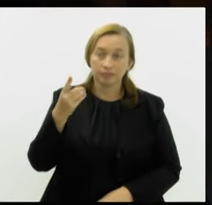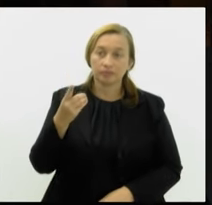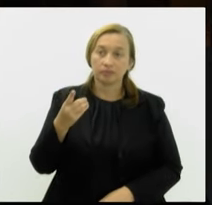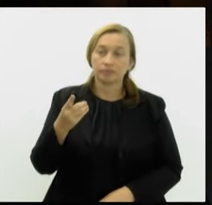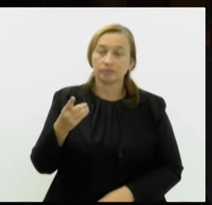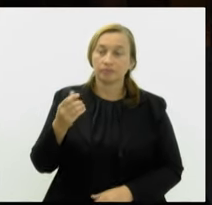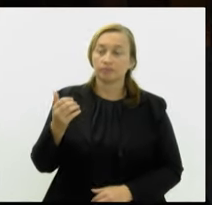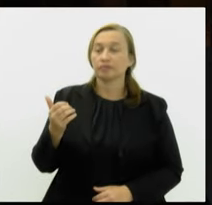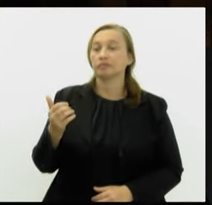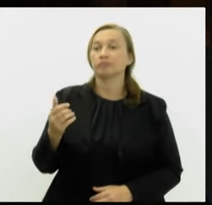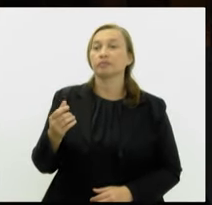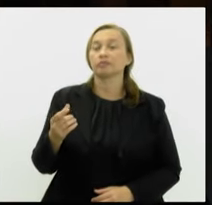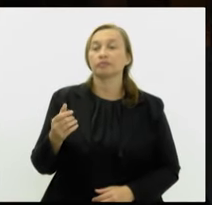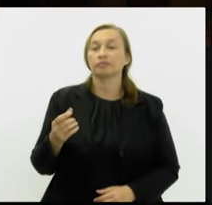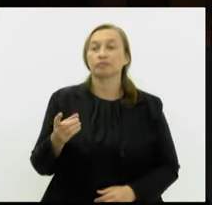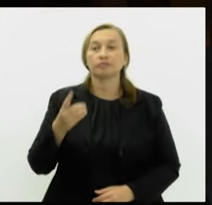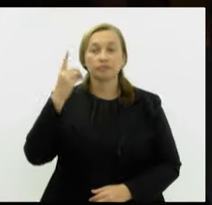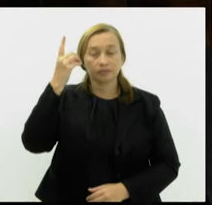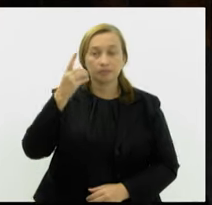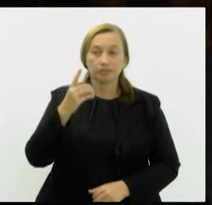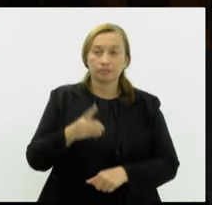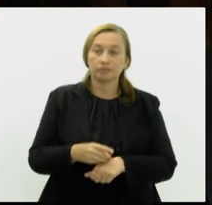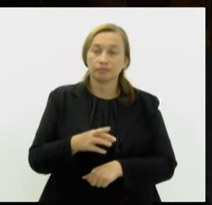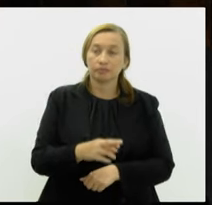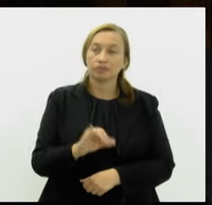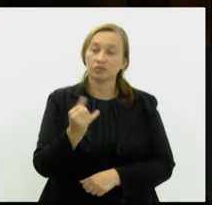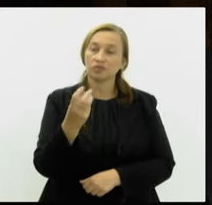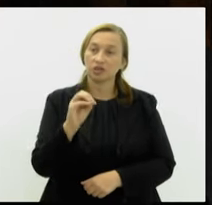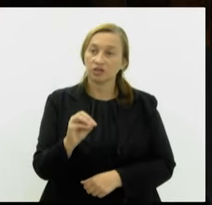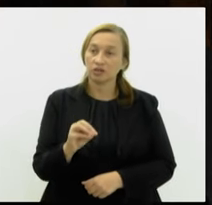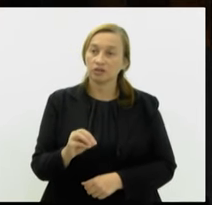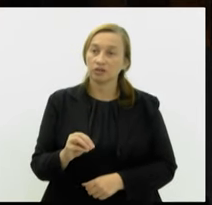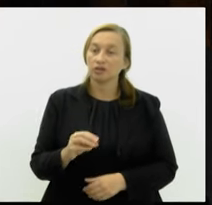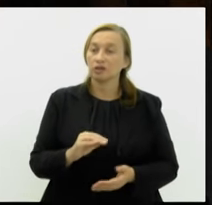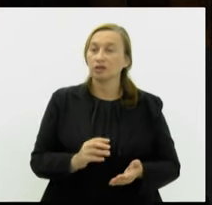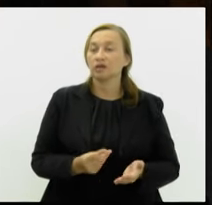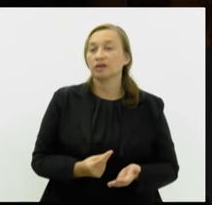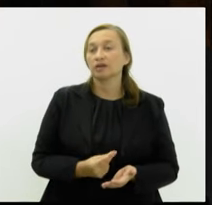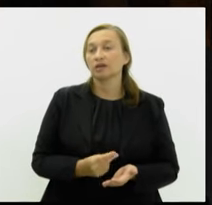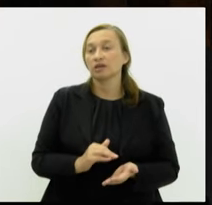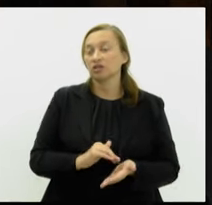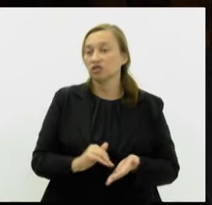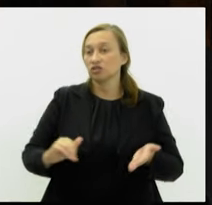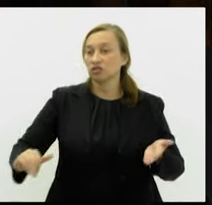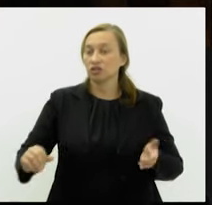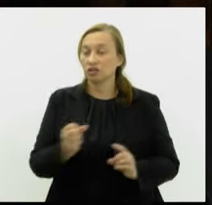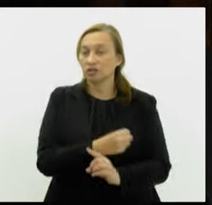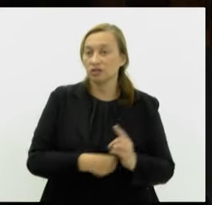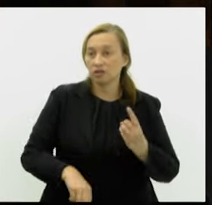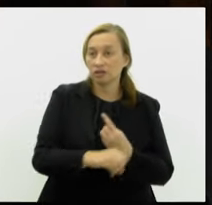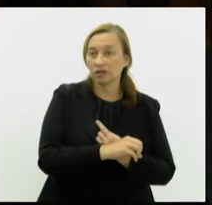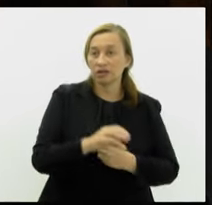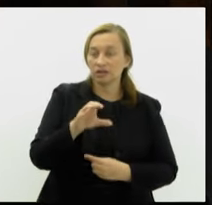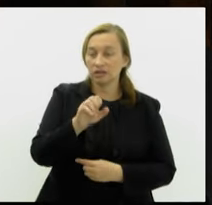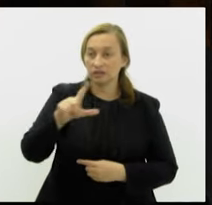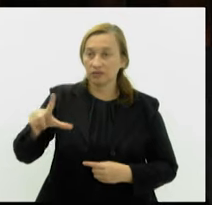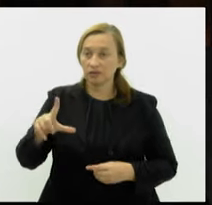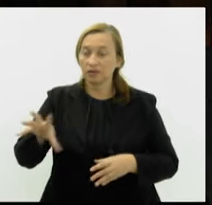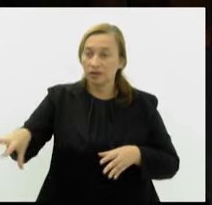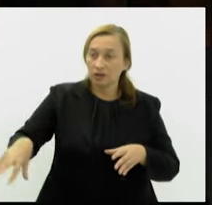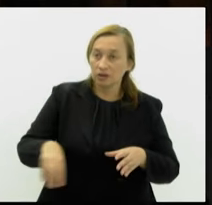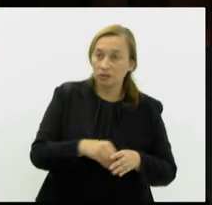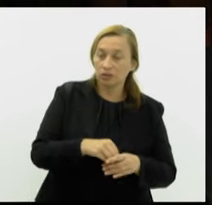incorporou. Mete lá mais um deputado, ou seja, sai a sociedade civil e entra mais um representante da sociedade política,